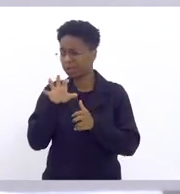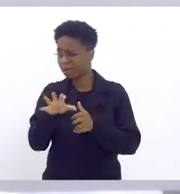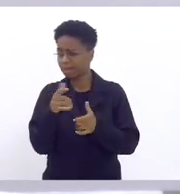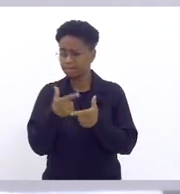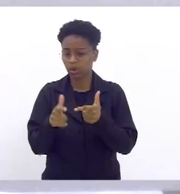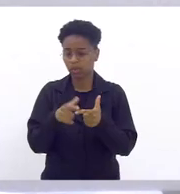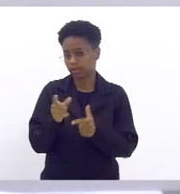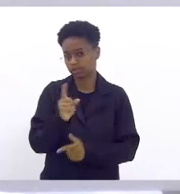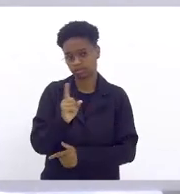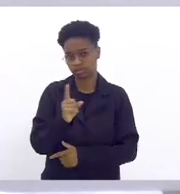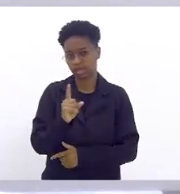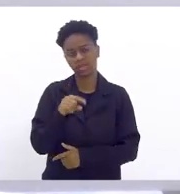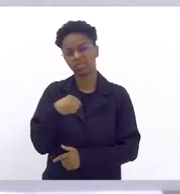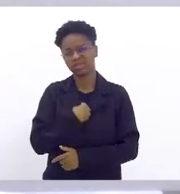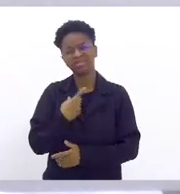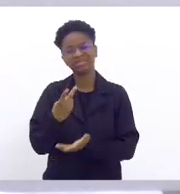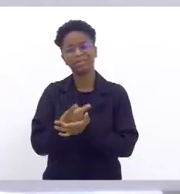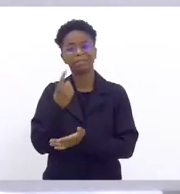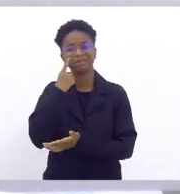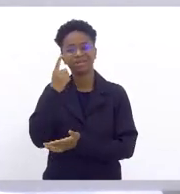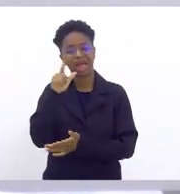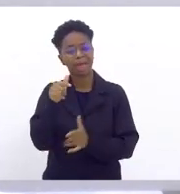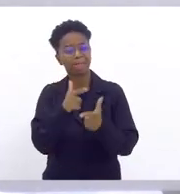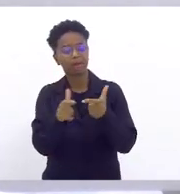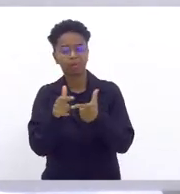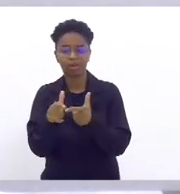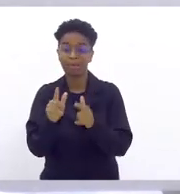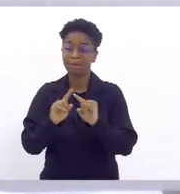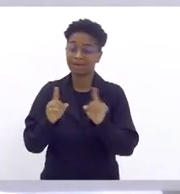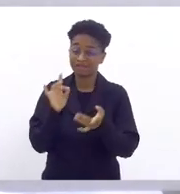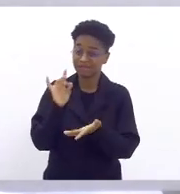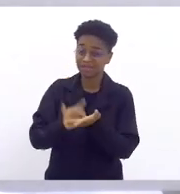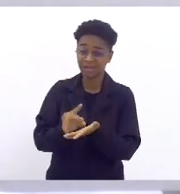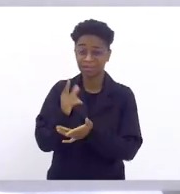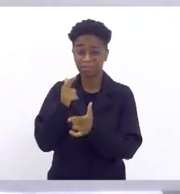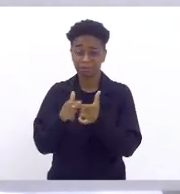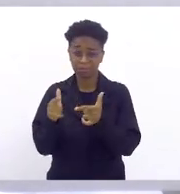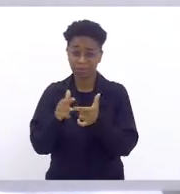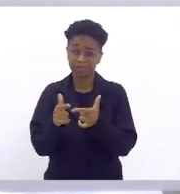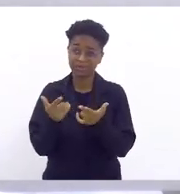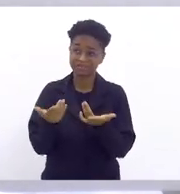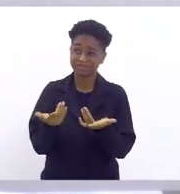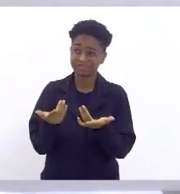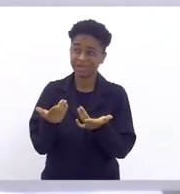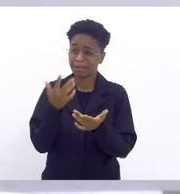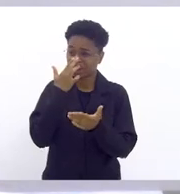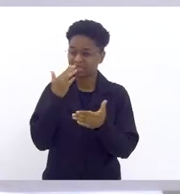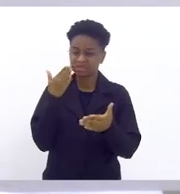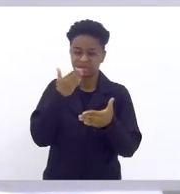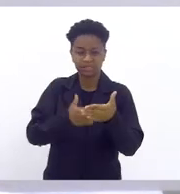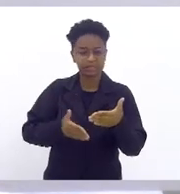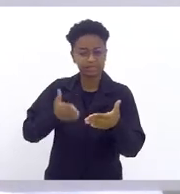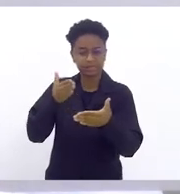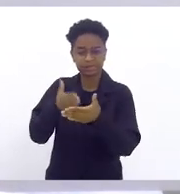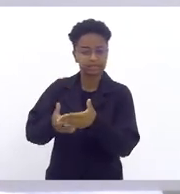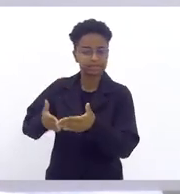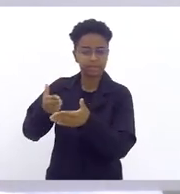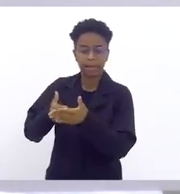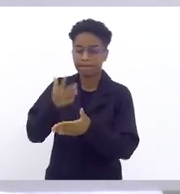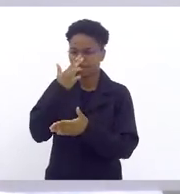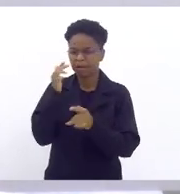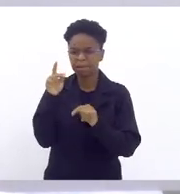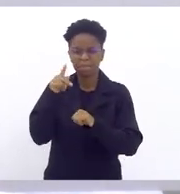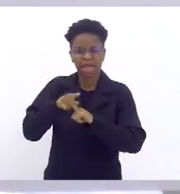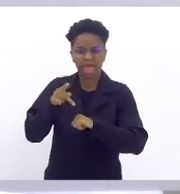nós colocamos sempre como problemas e problemas normalmente se colocam para nós como obstáculos como pedras e às vezes